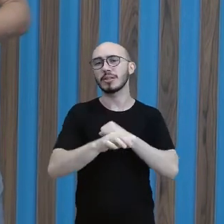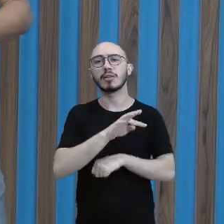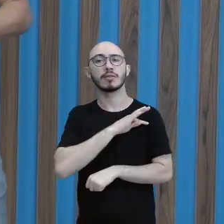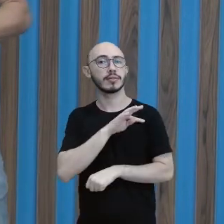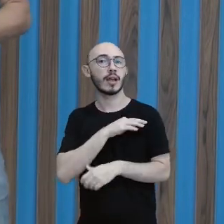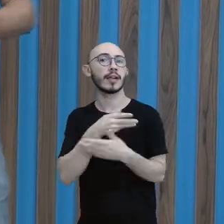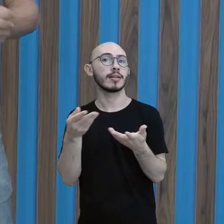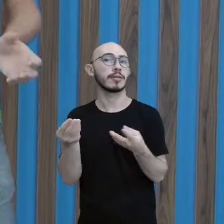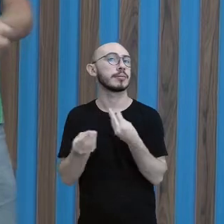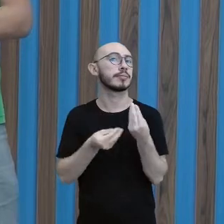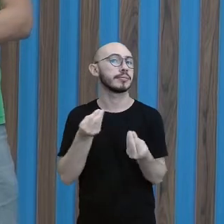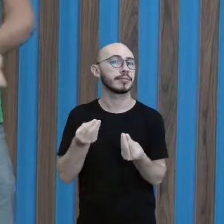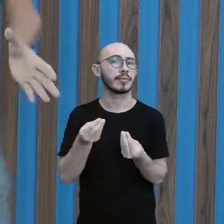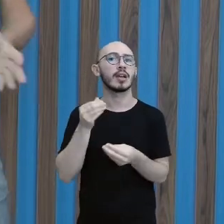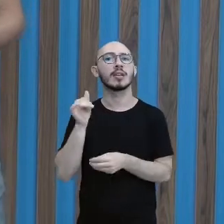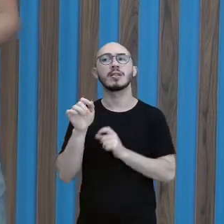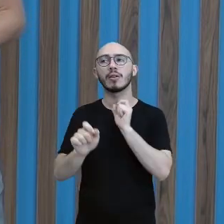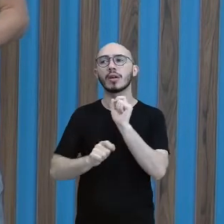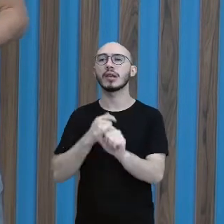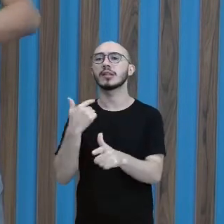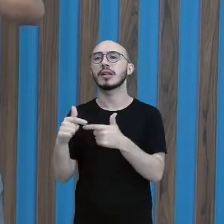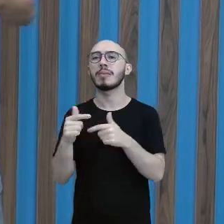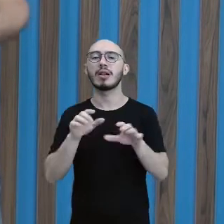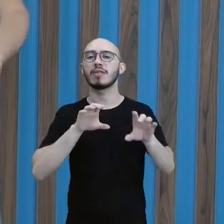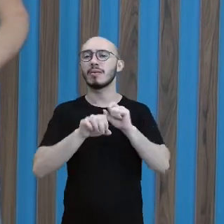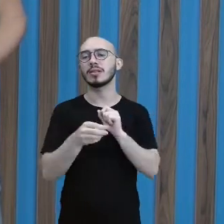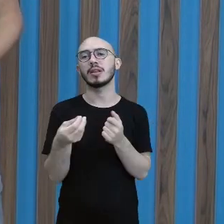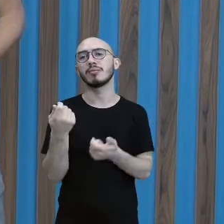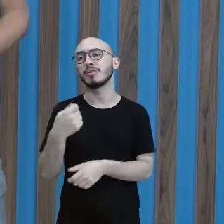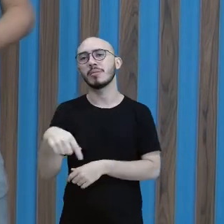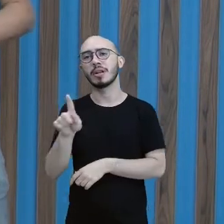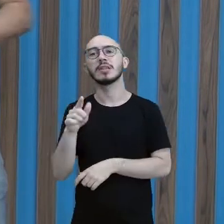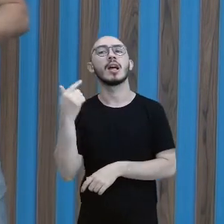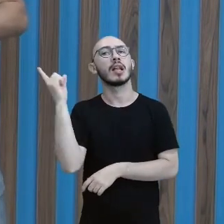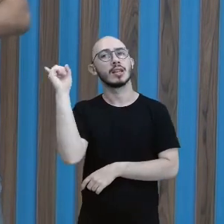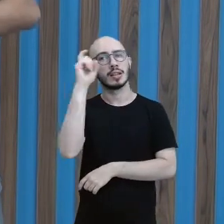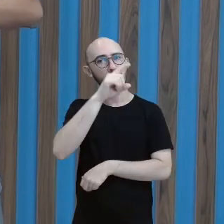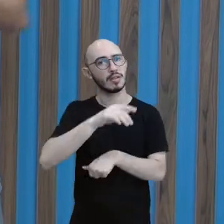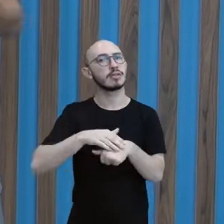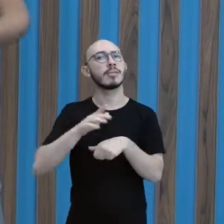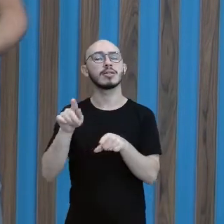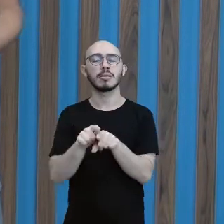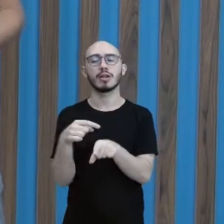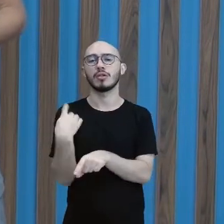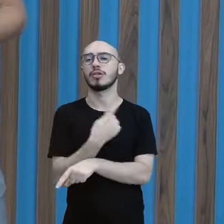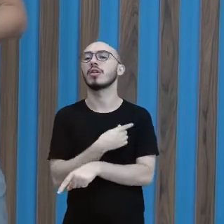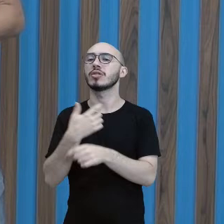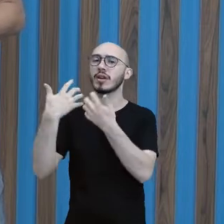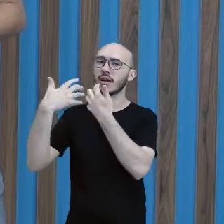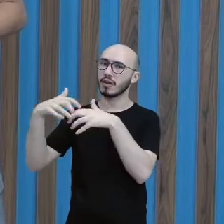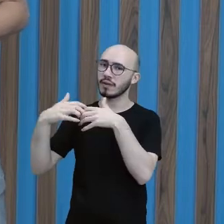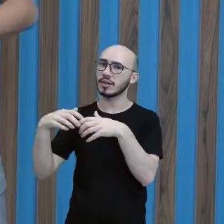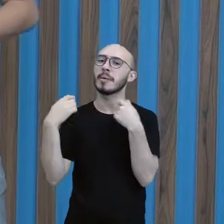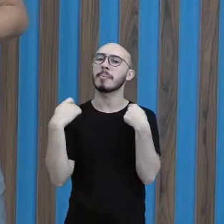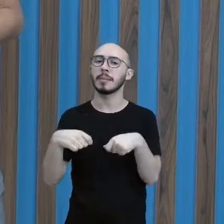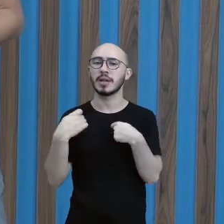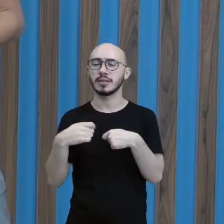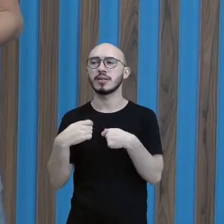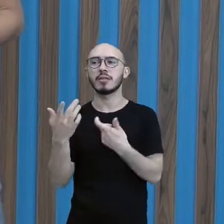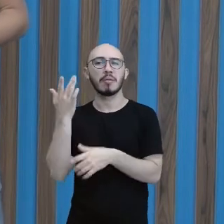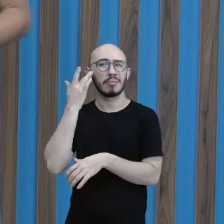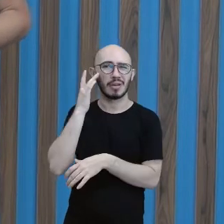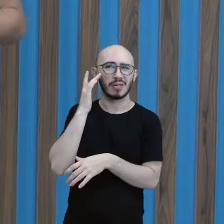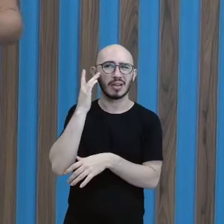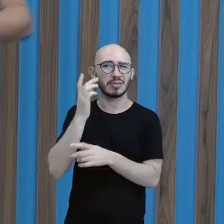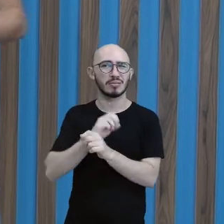Então, né, esses trabalhos que exigem menos formação é que a condição ainda é mais difícil, tá? Então, eu acho que é bom a gente pensar sobre isso, né? Não acho que seja